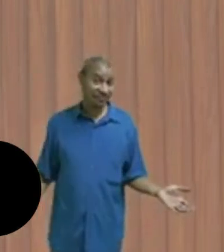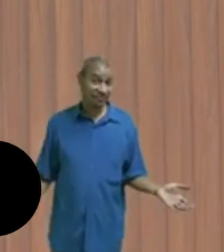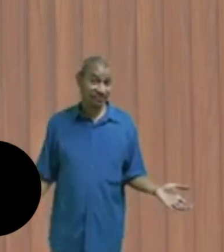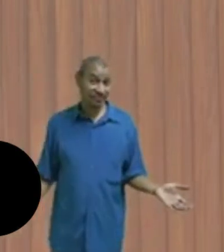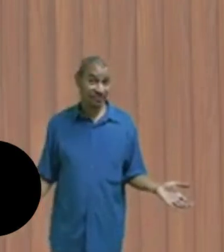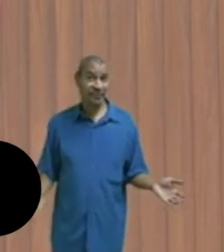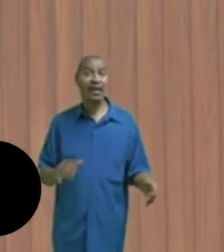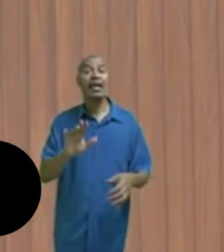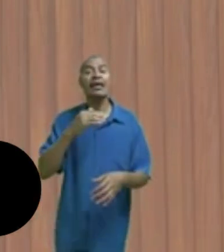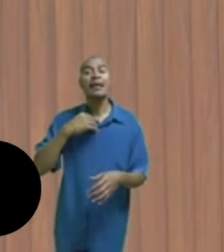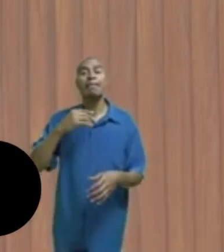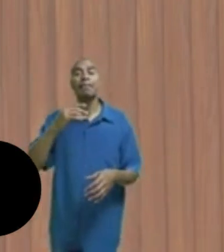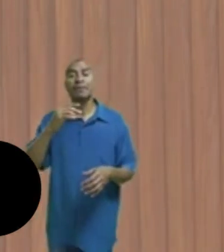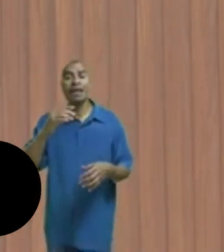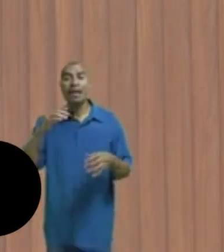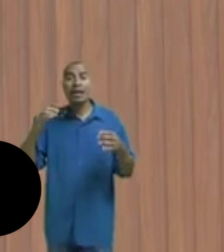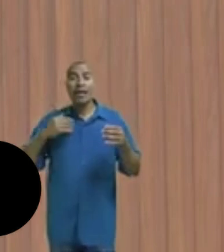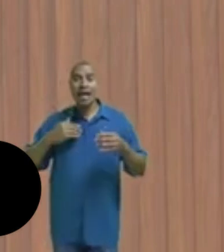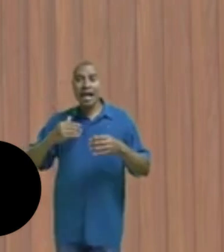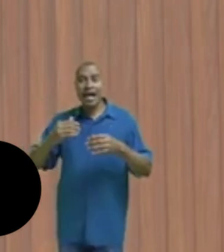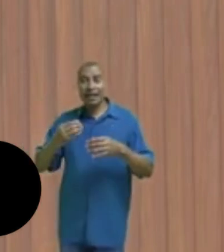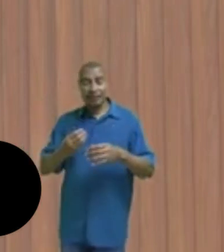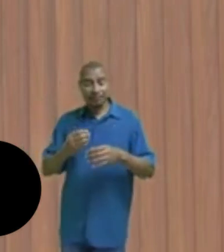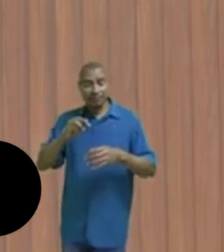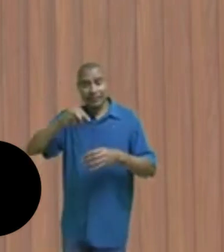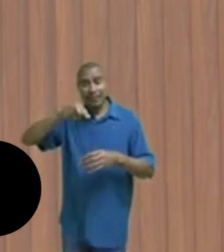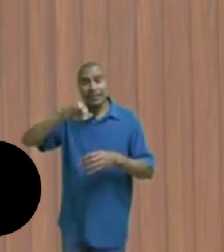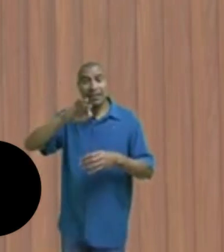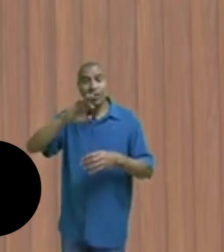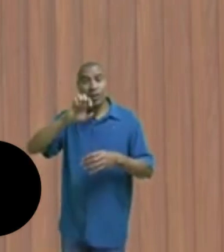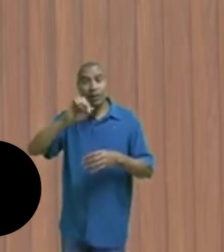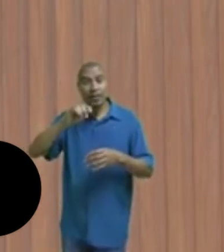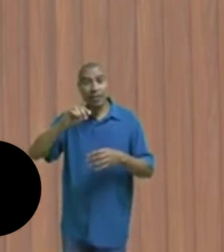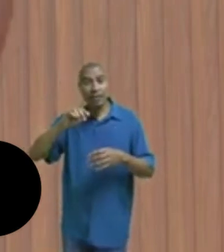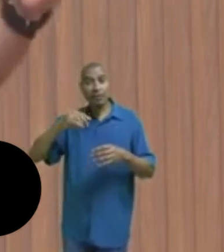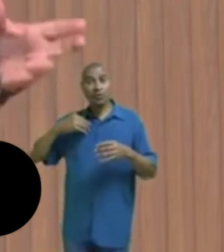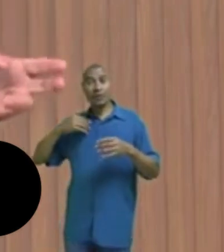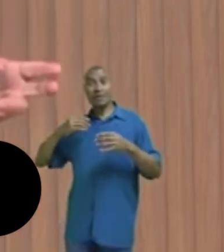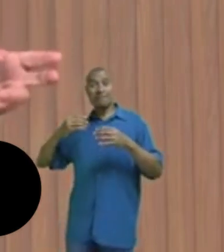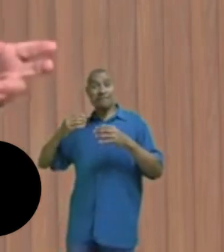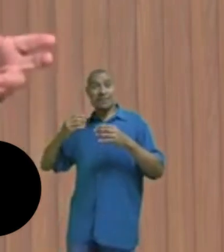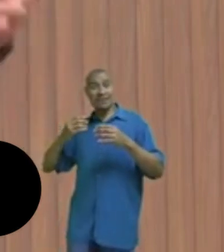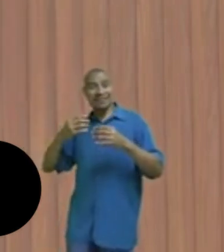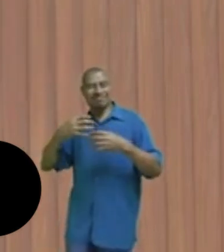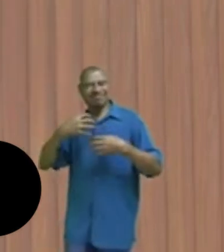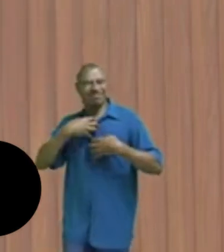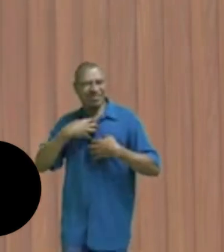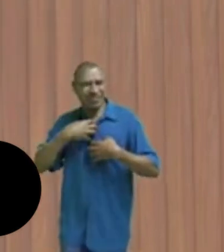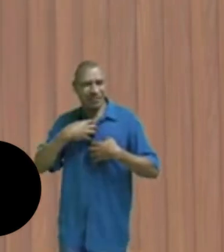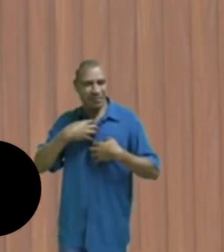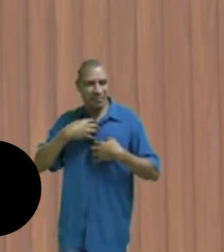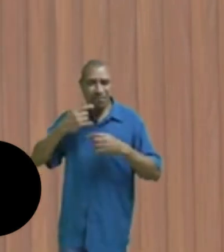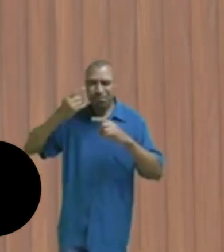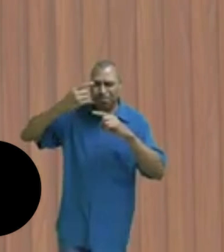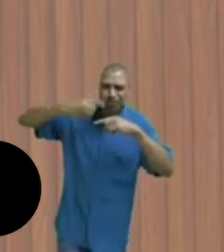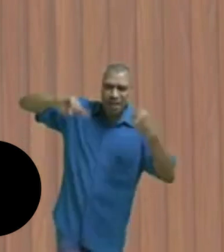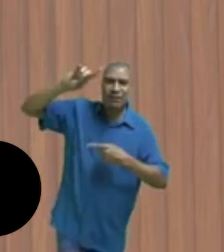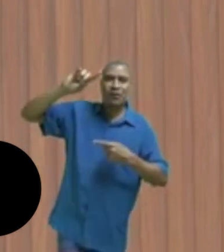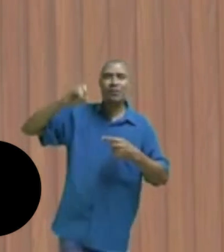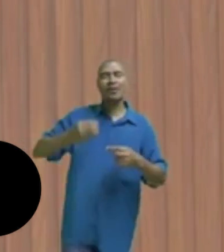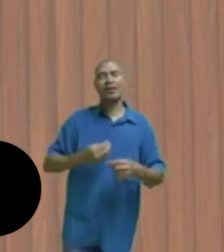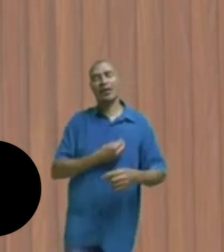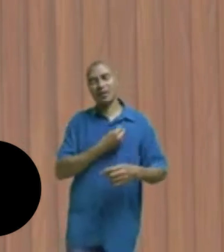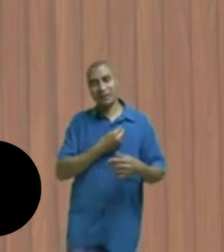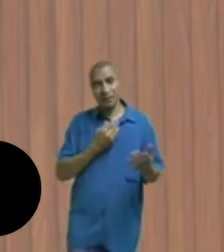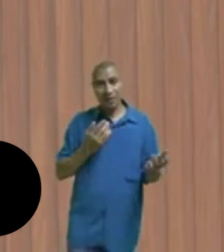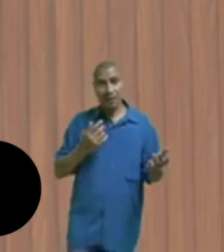Essa foi a mudança mais radical que os judeus haviam experimentado até aquele momento. Porque